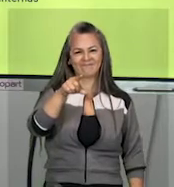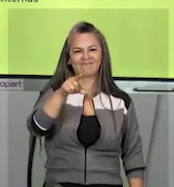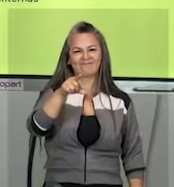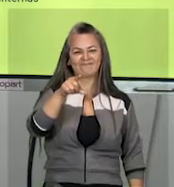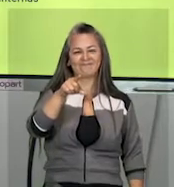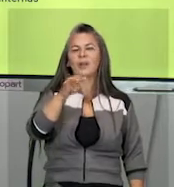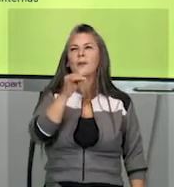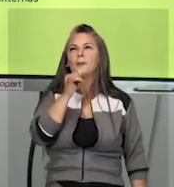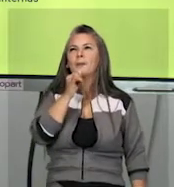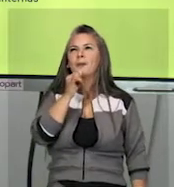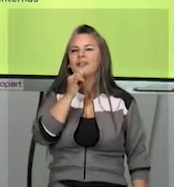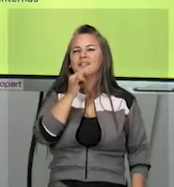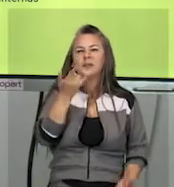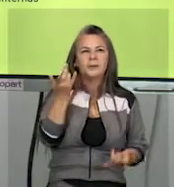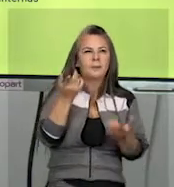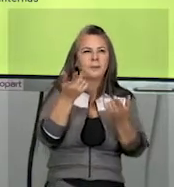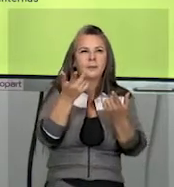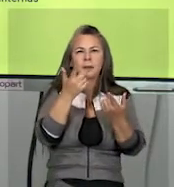se ela fosse,